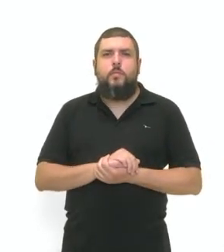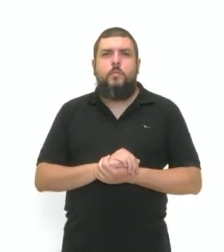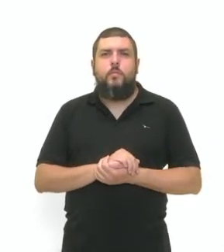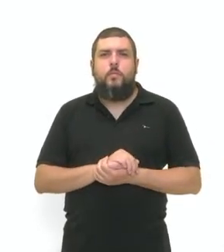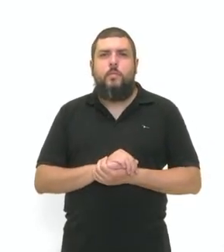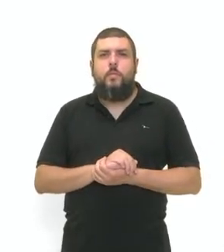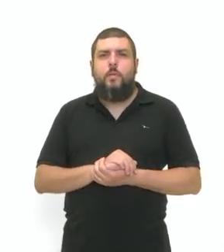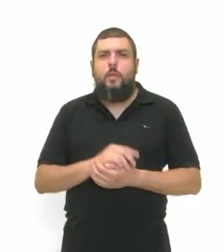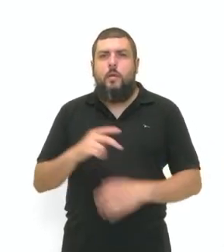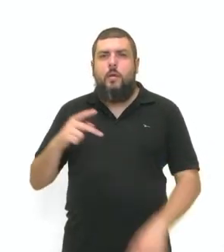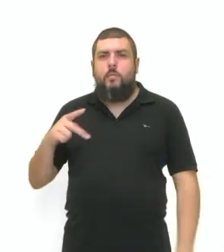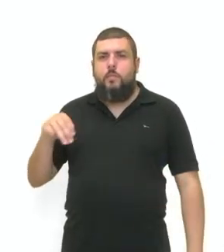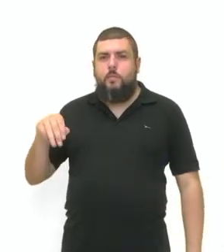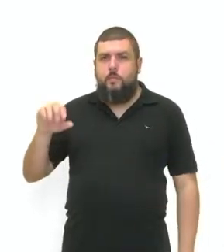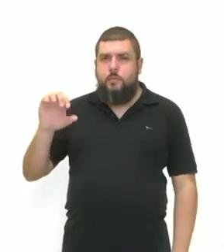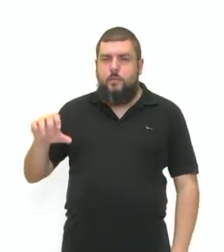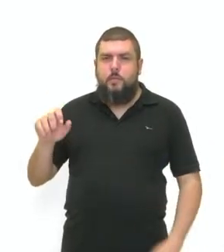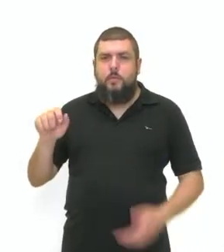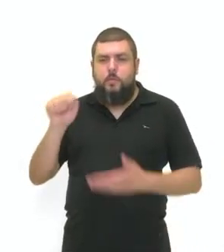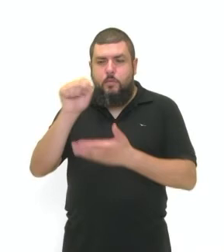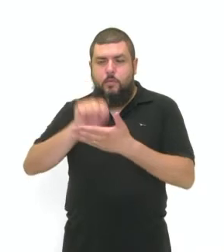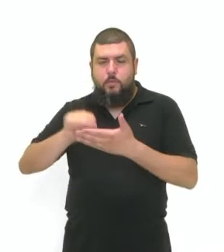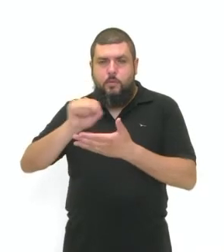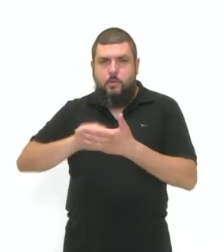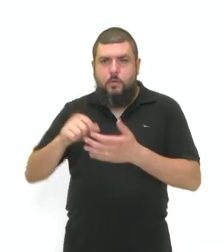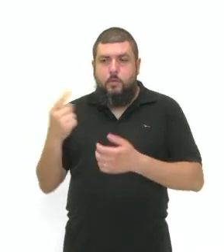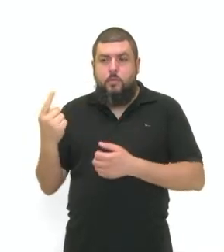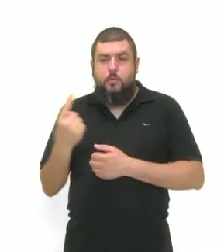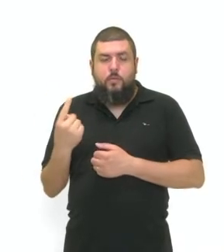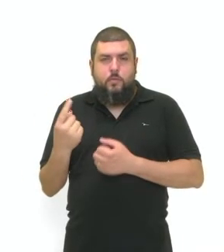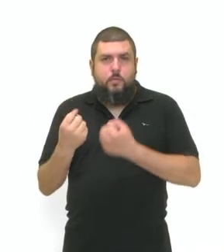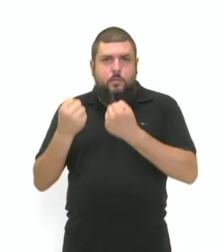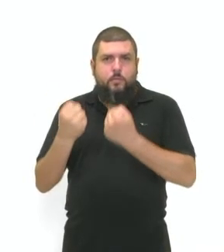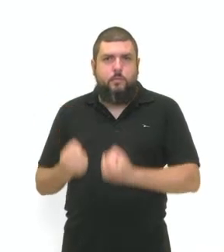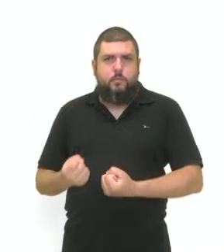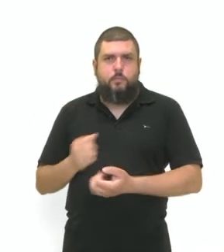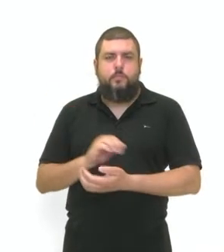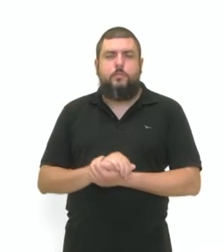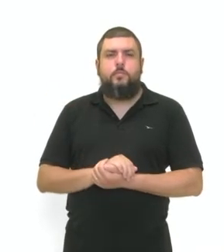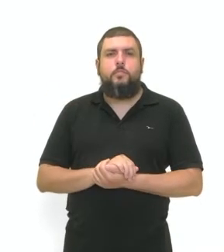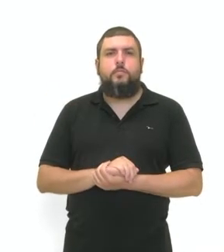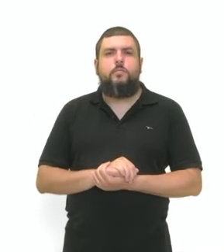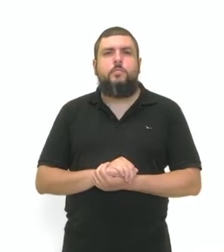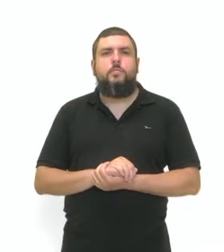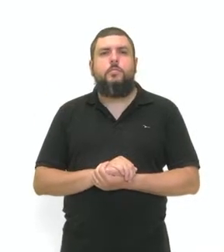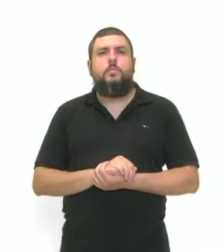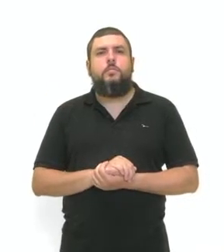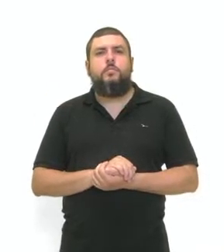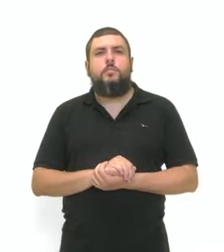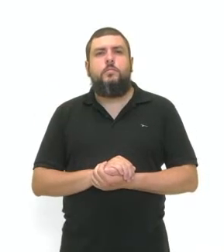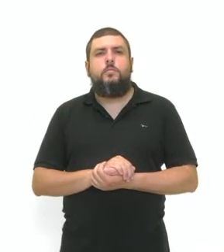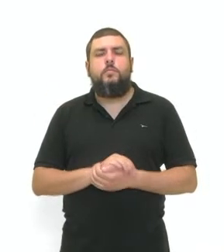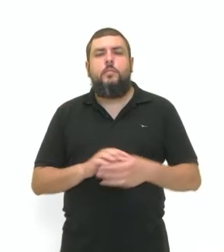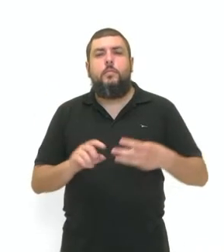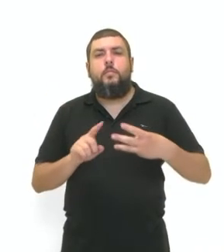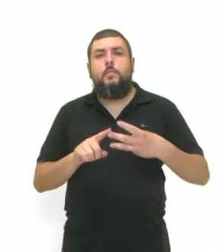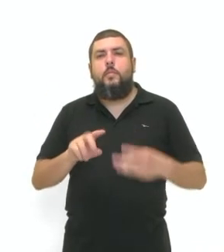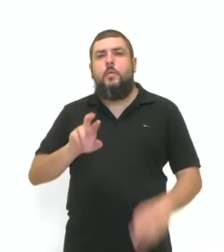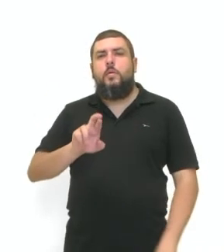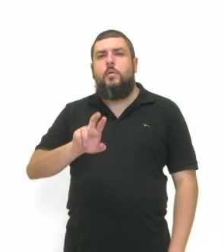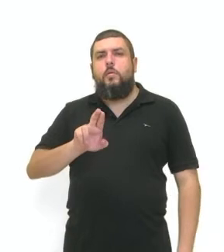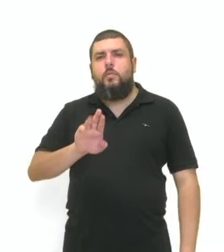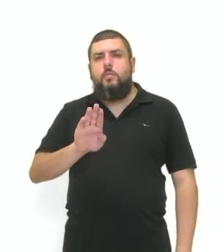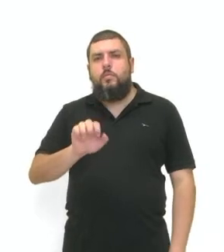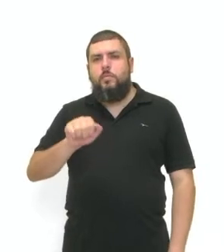sobre a solidão pesada, né? Então, essa é a ideia de que ele colocou. E já Rubem Braga se